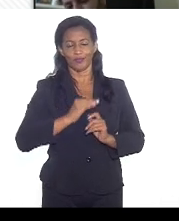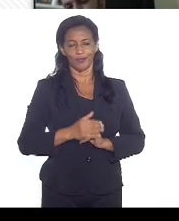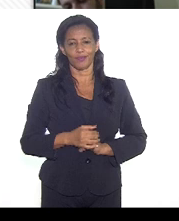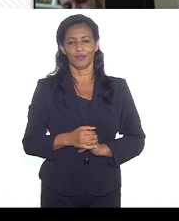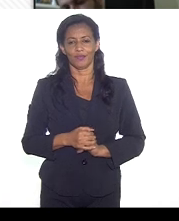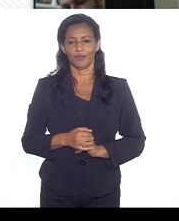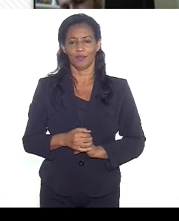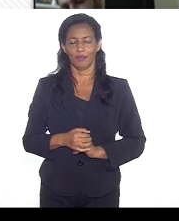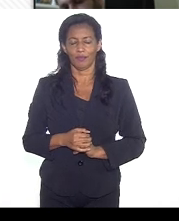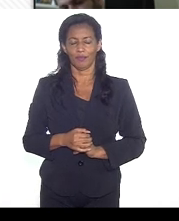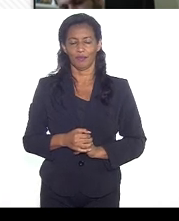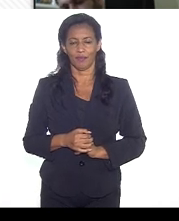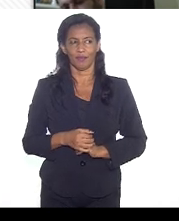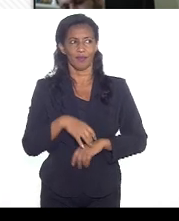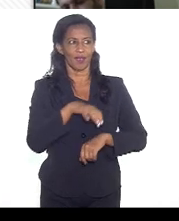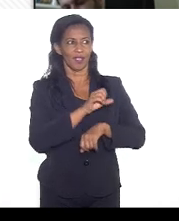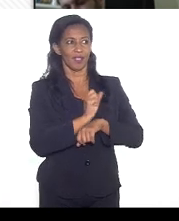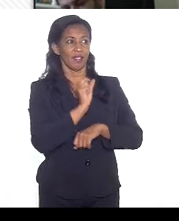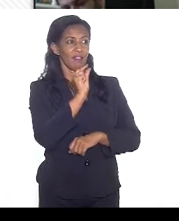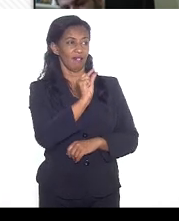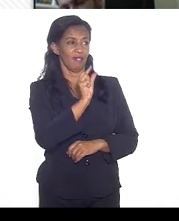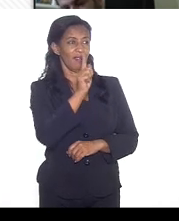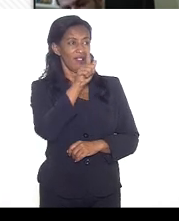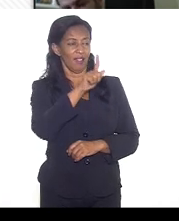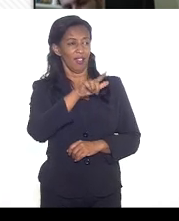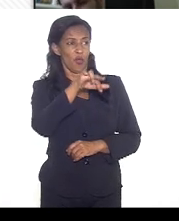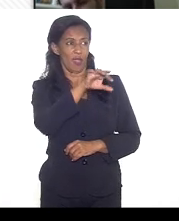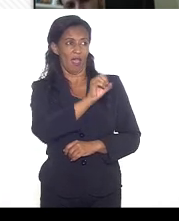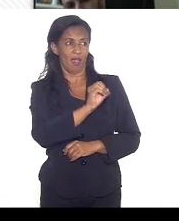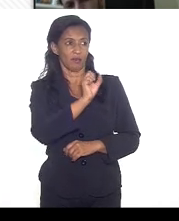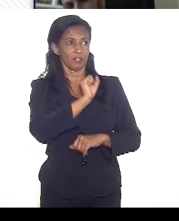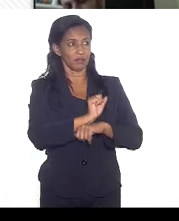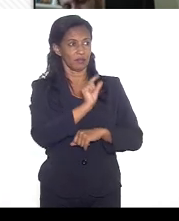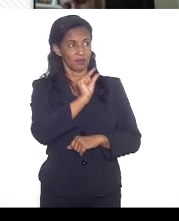Um minutinho, Leonardo. Deixa o Márcio fechar o som dele.